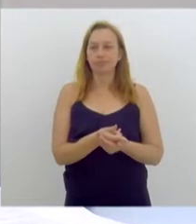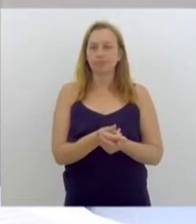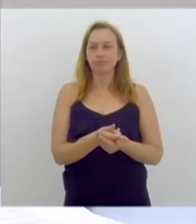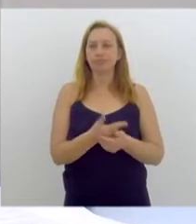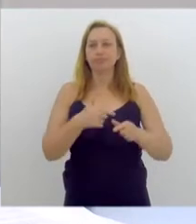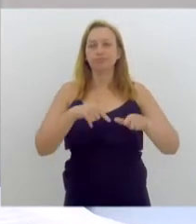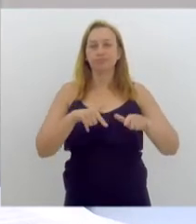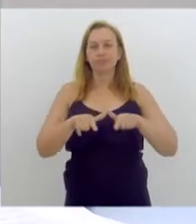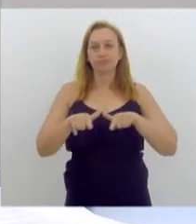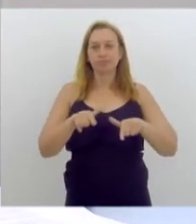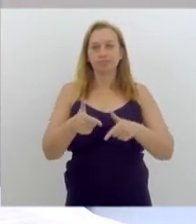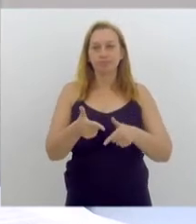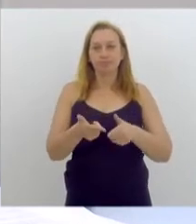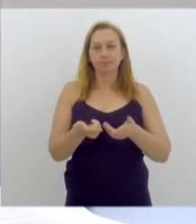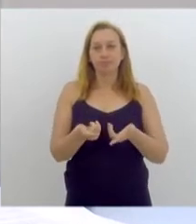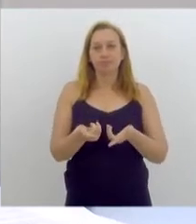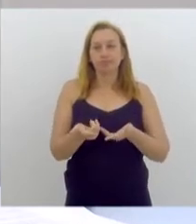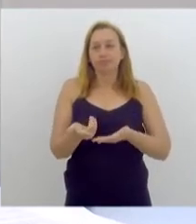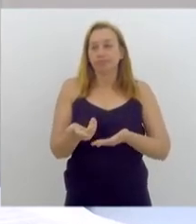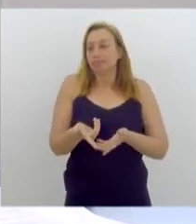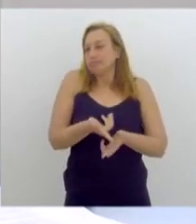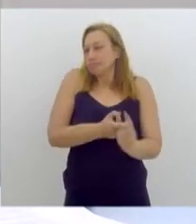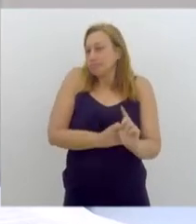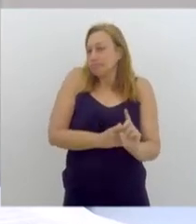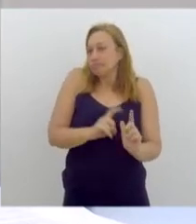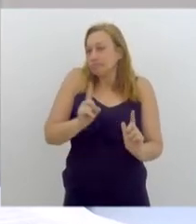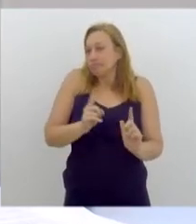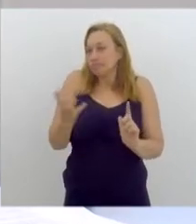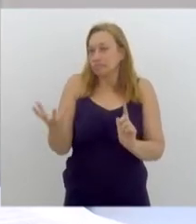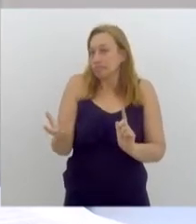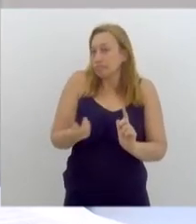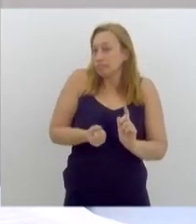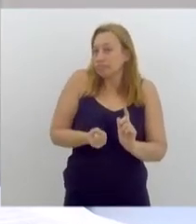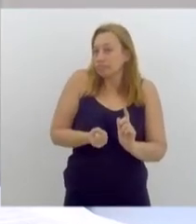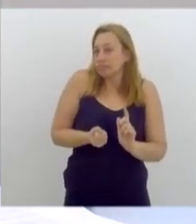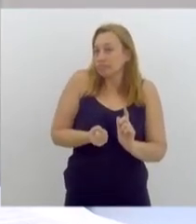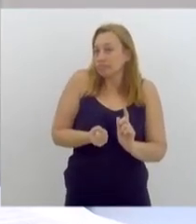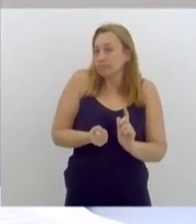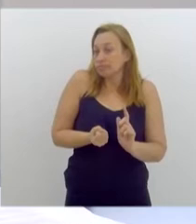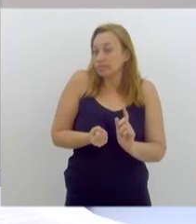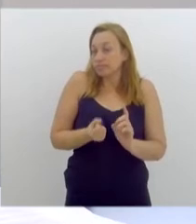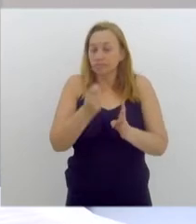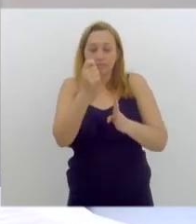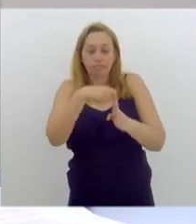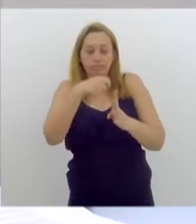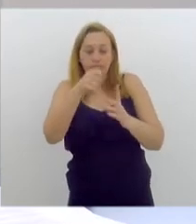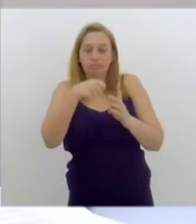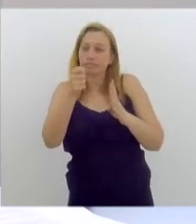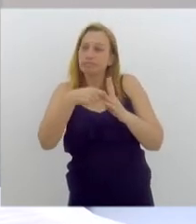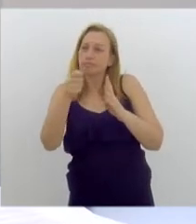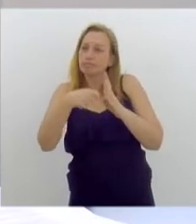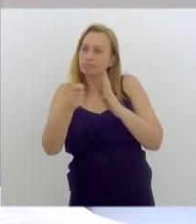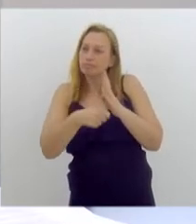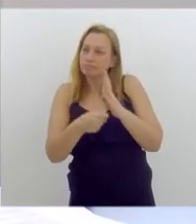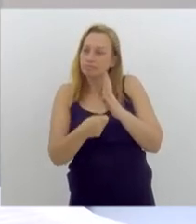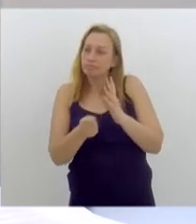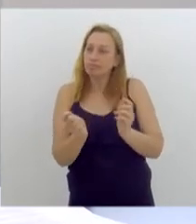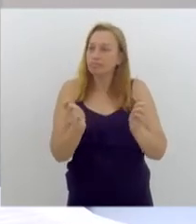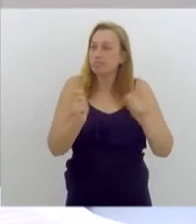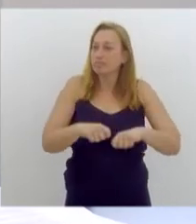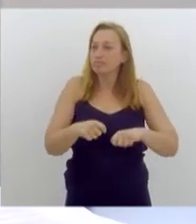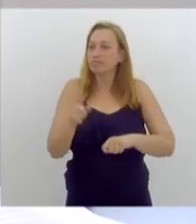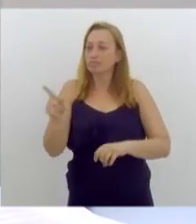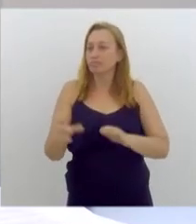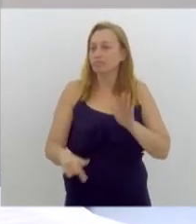serviço da dívida porque ele não tá recebendo mensalmente a compensação